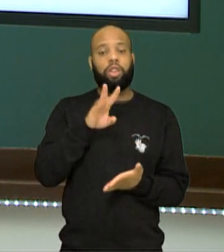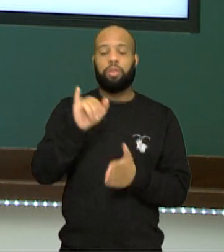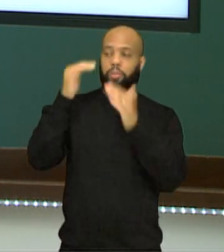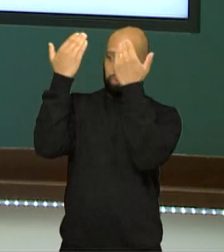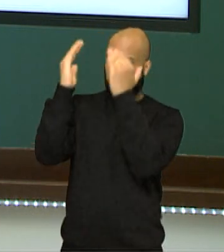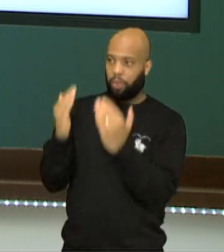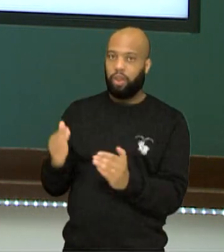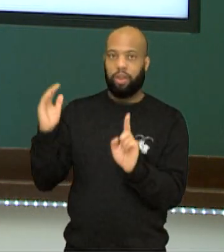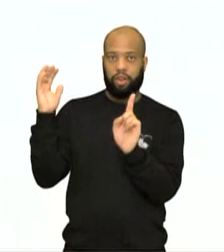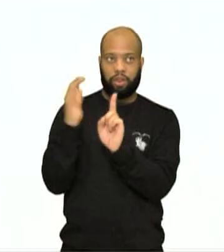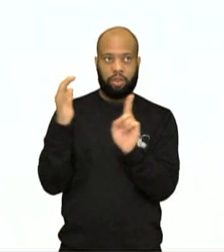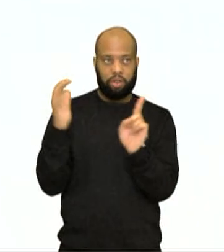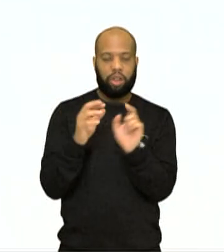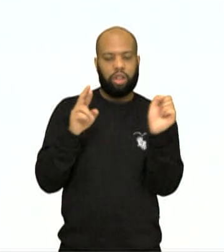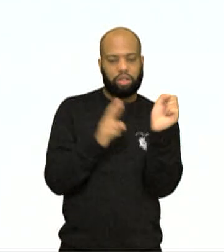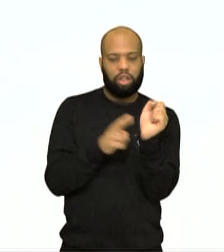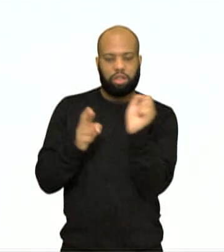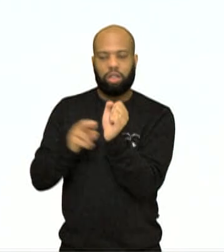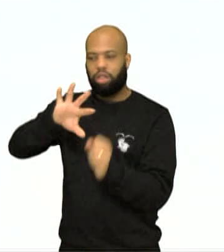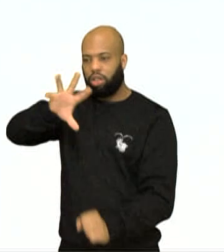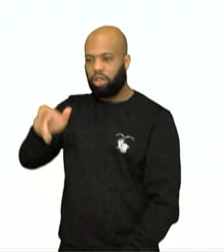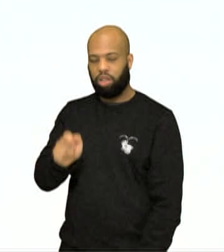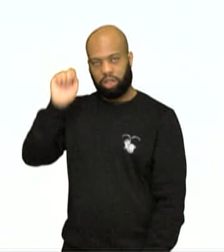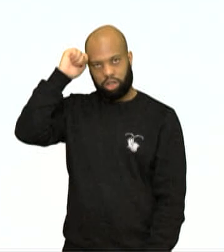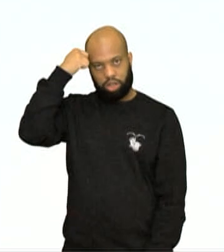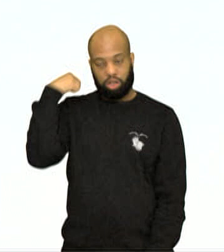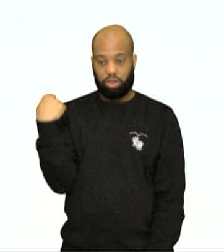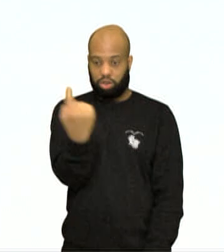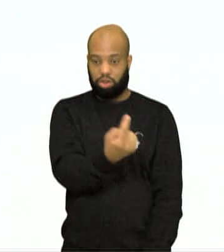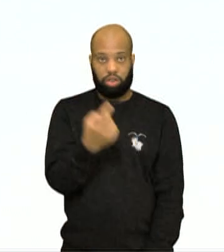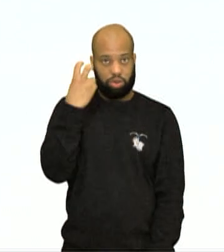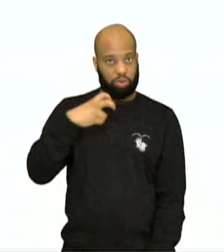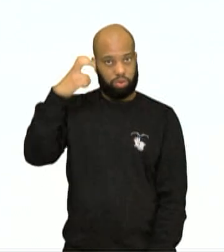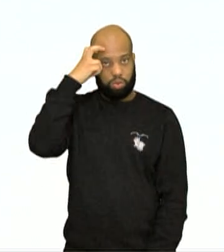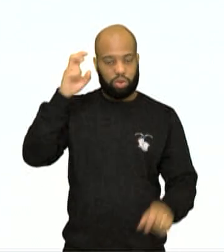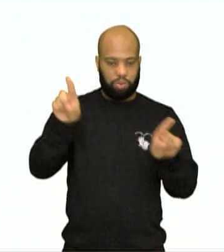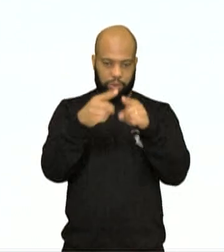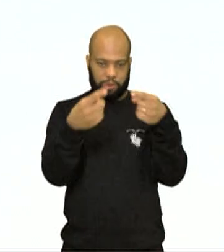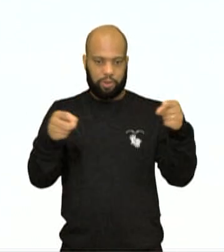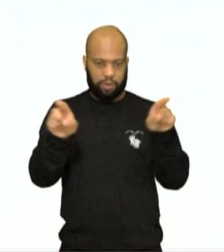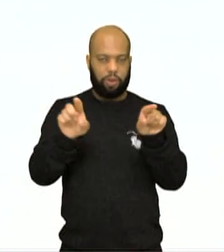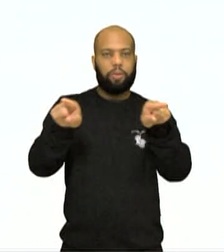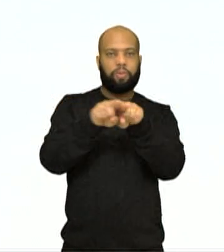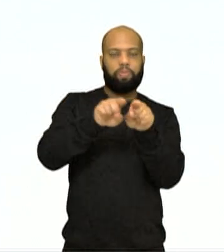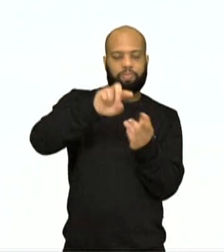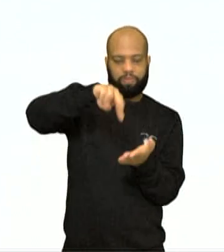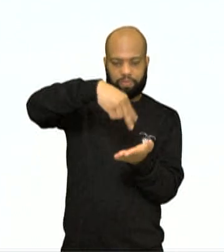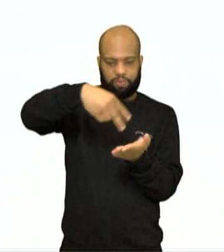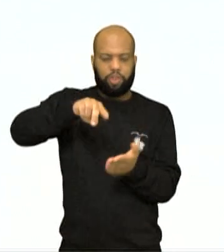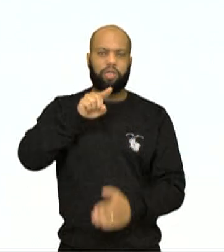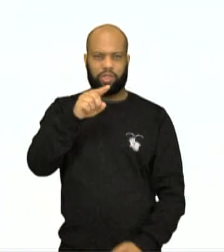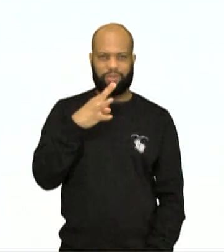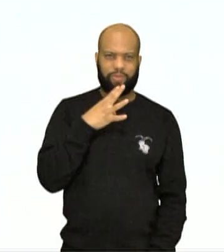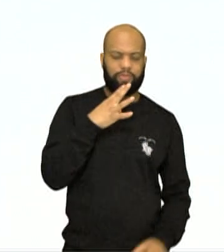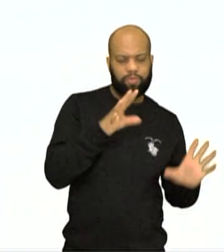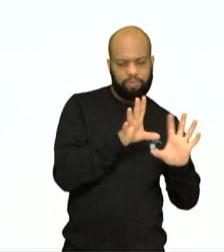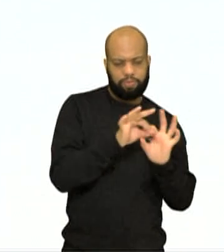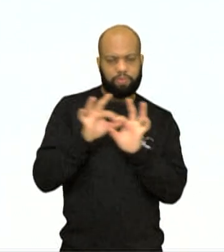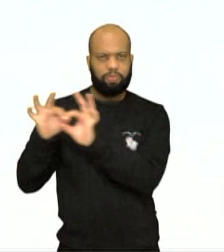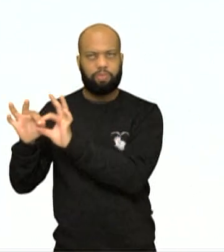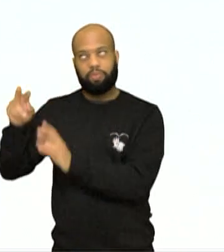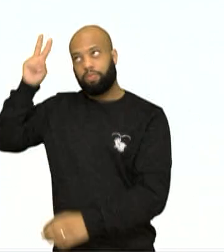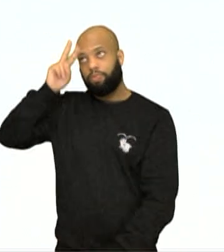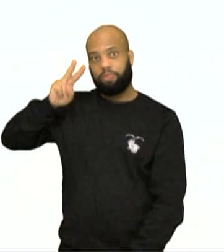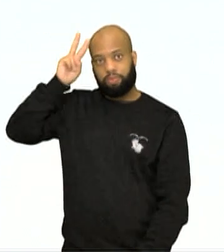analisar a influência dos ritmos africanos para a nossa cultura musical e dança. Você conhece o contexto histórico das manifestações